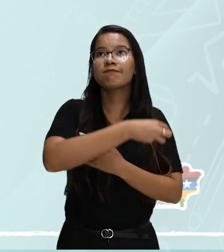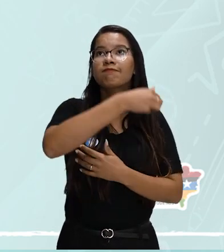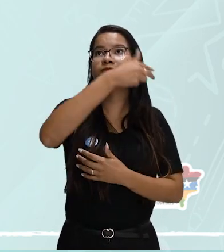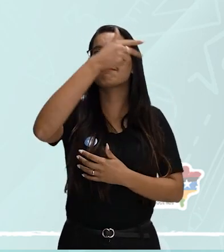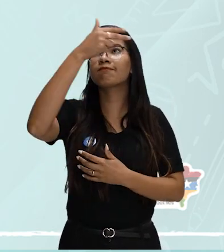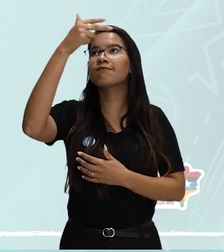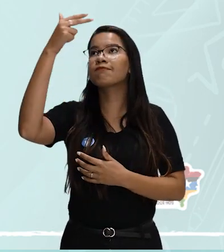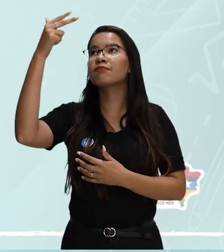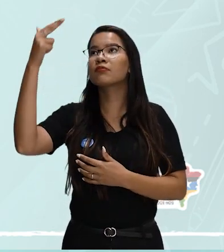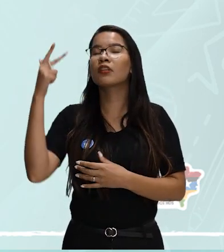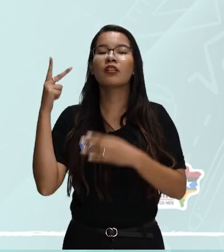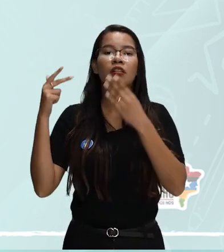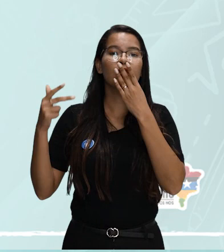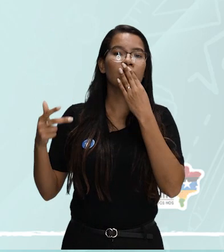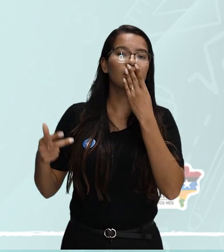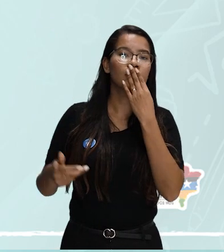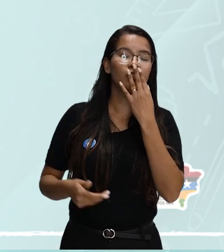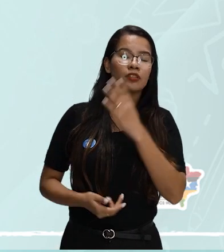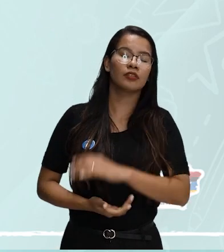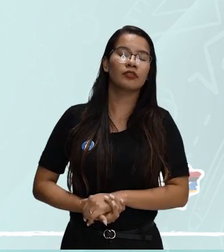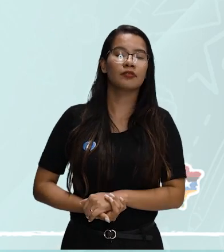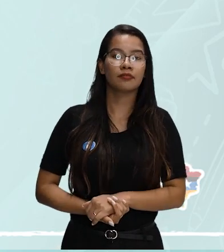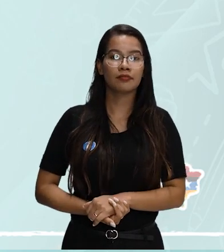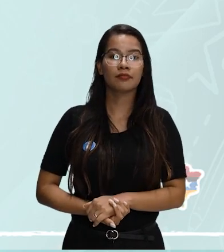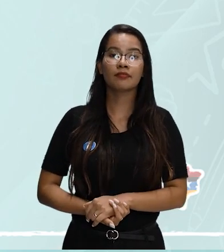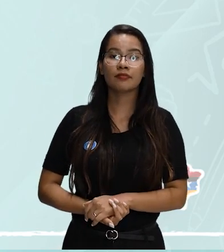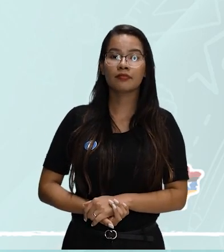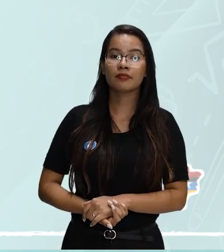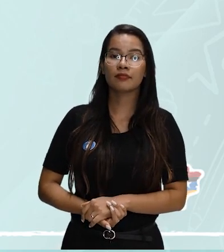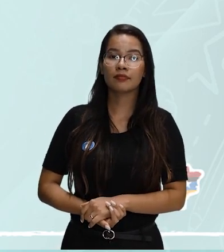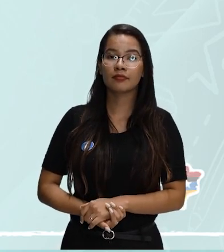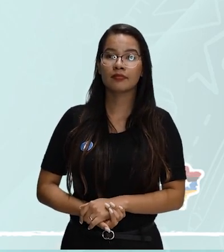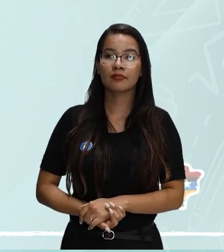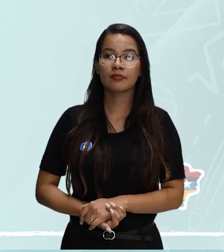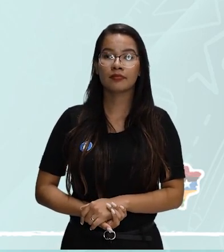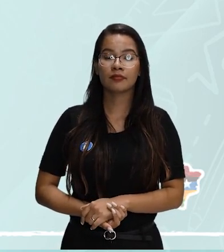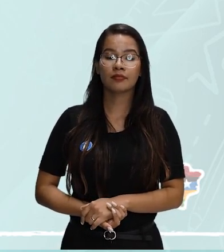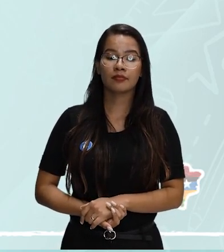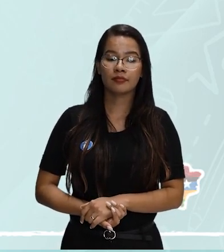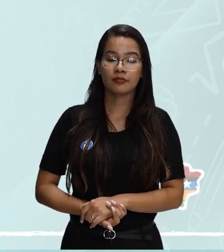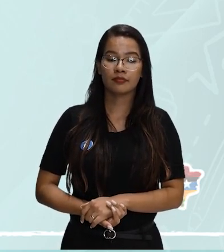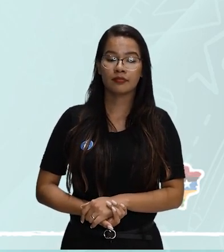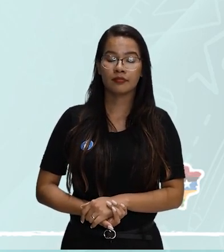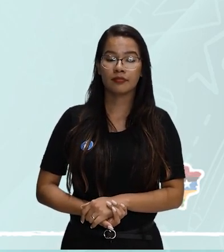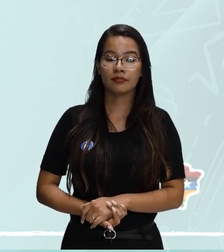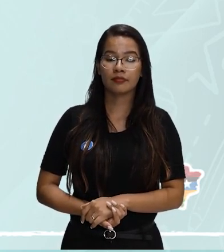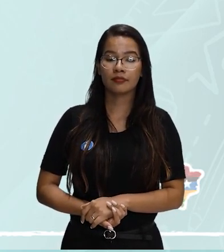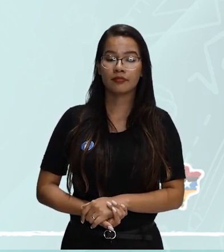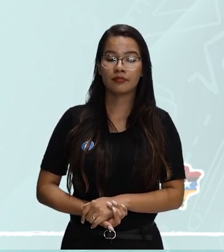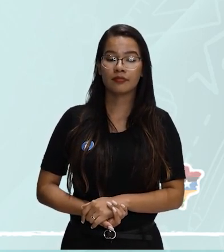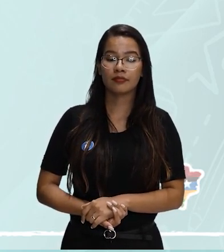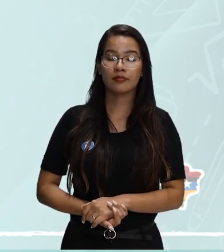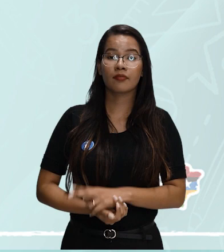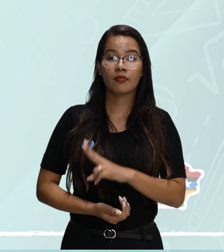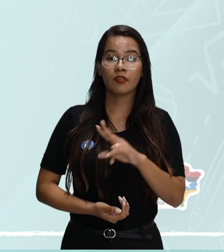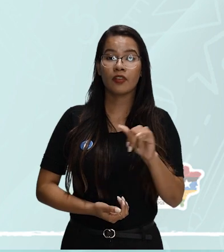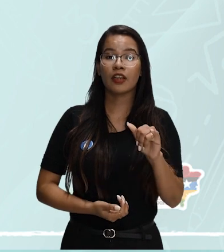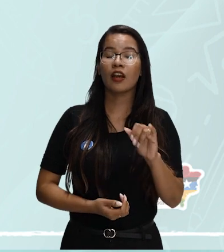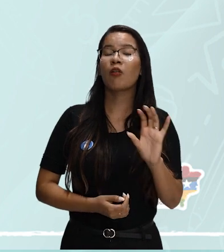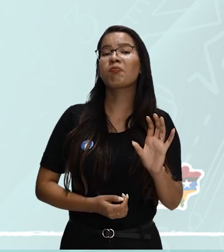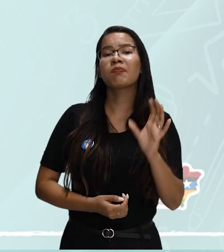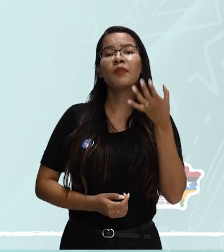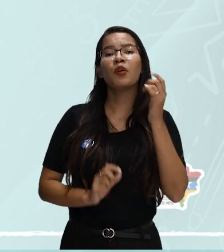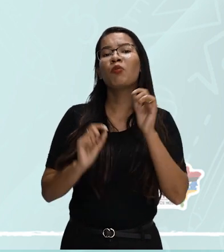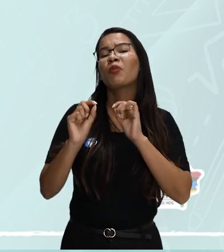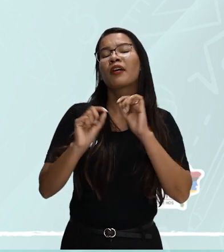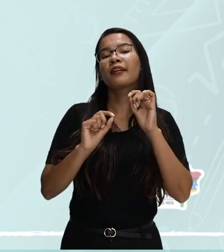por gotículas d'água que estão aí na atmosfera, e vai acontecer a partir